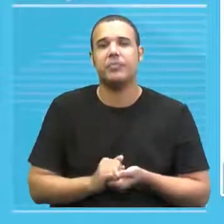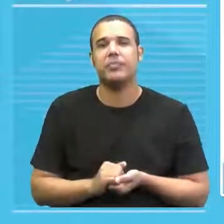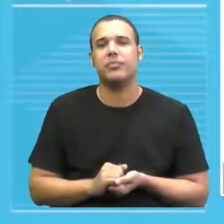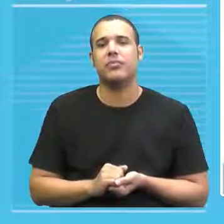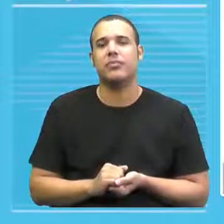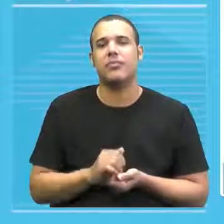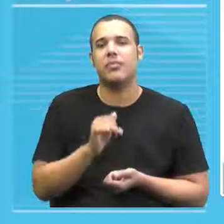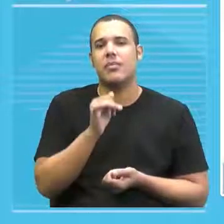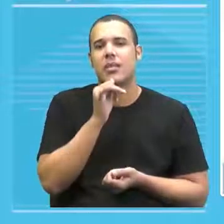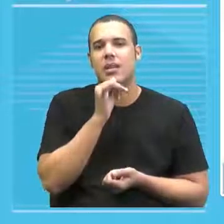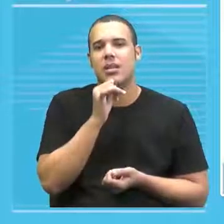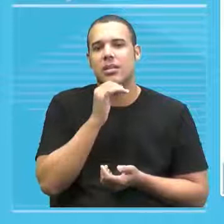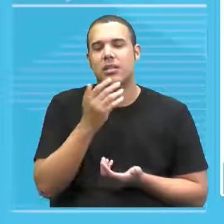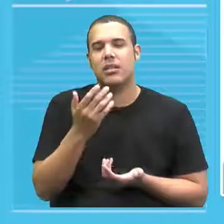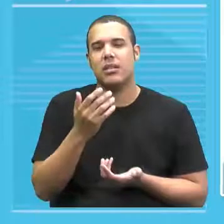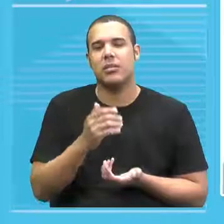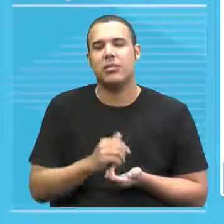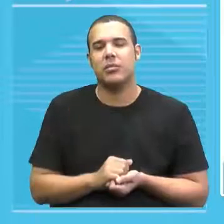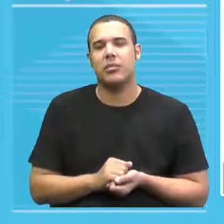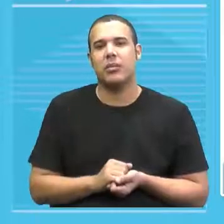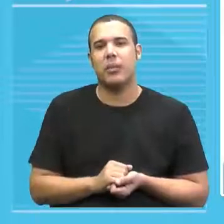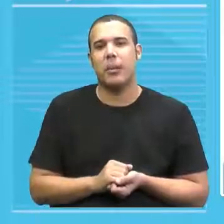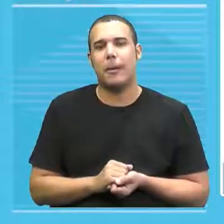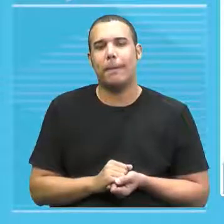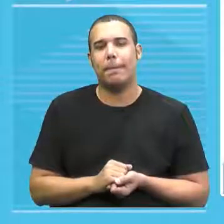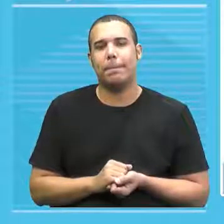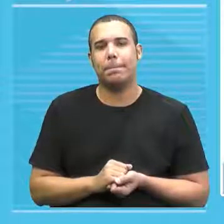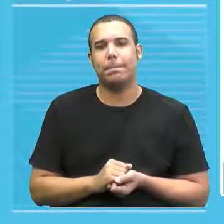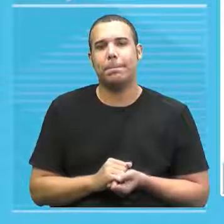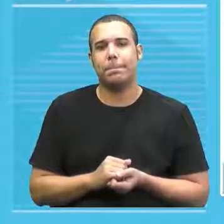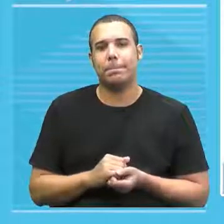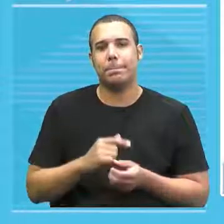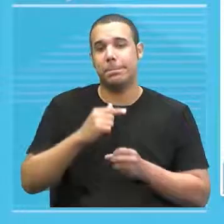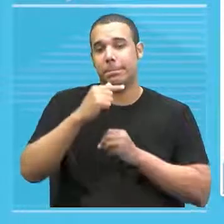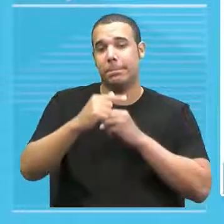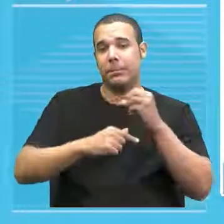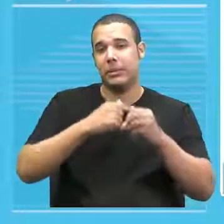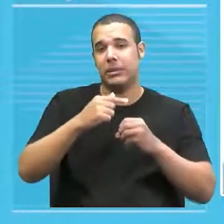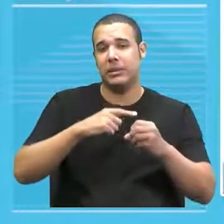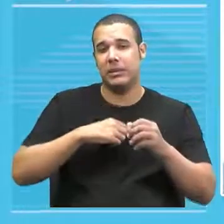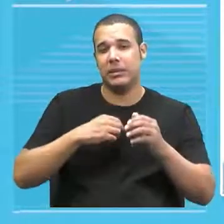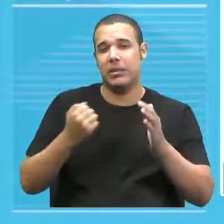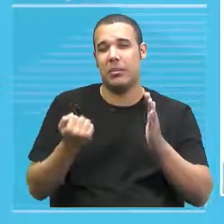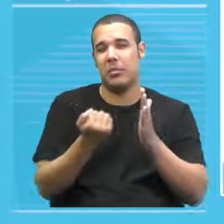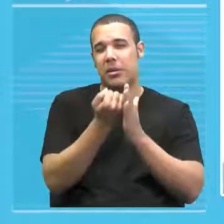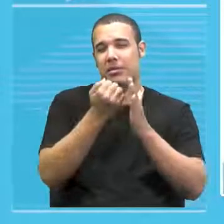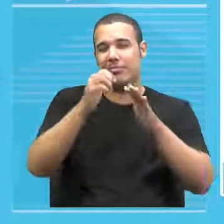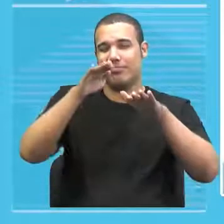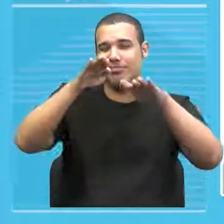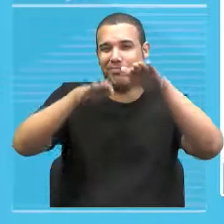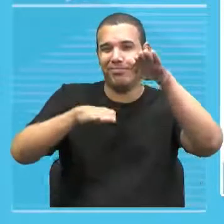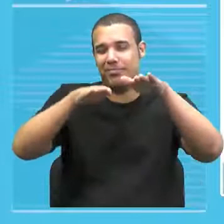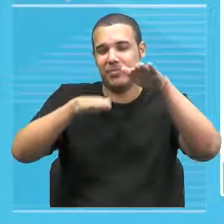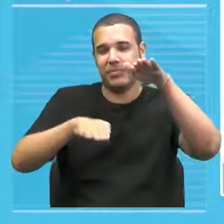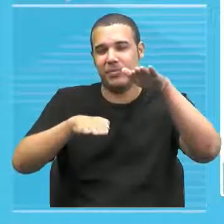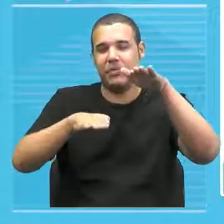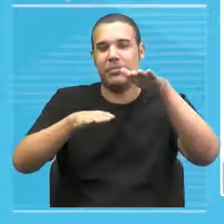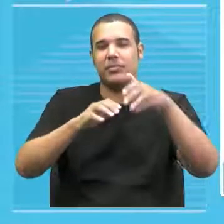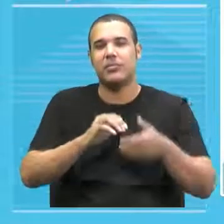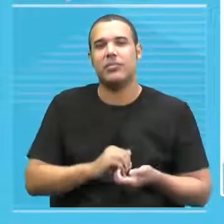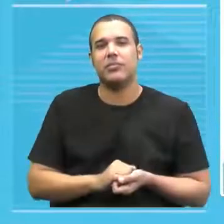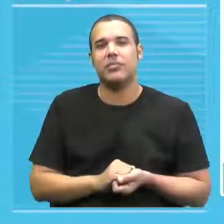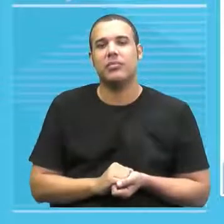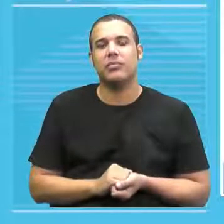por exemplo de condições pelo contrário a globalização é marcada por uma grande desigualdade essa